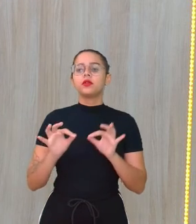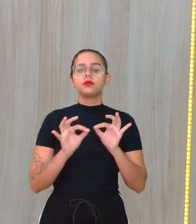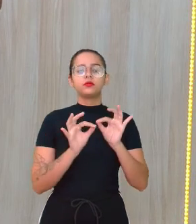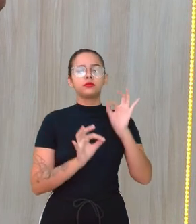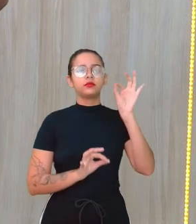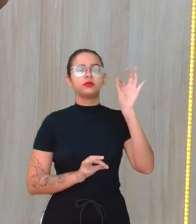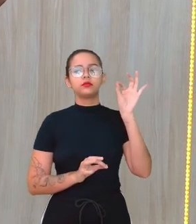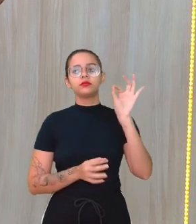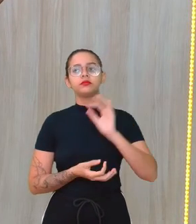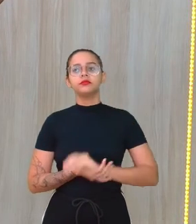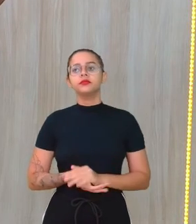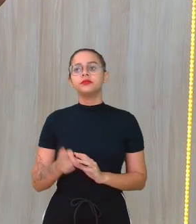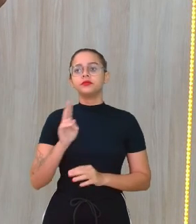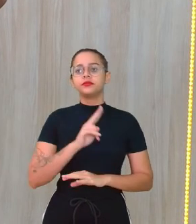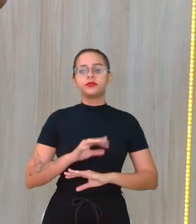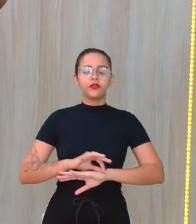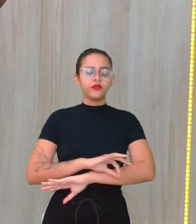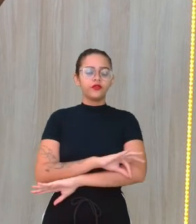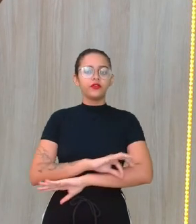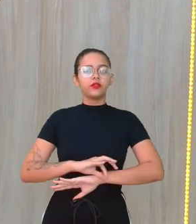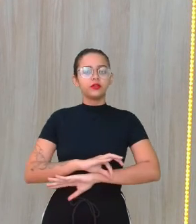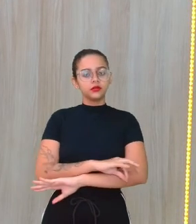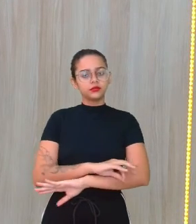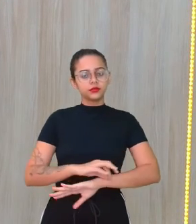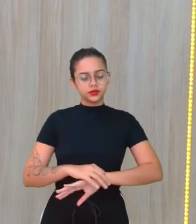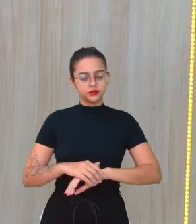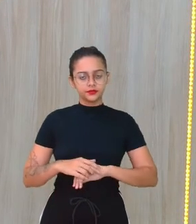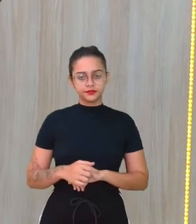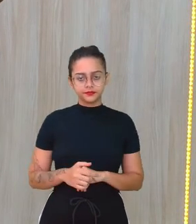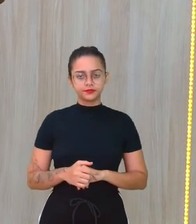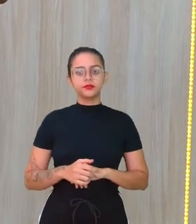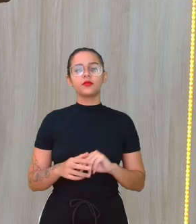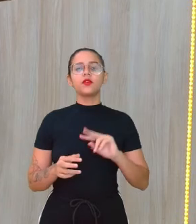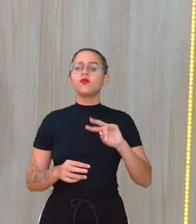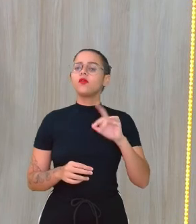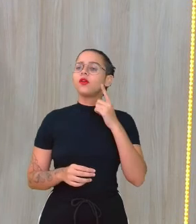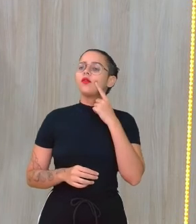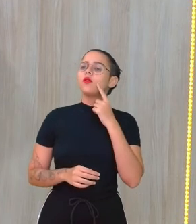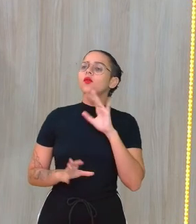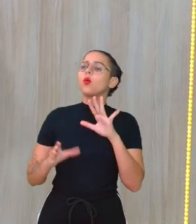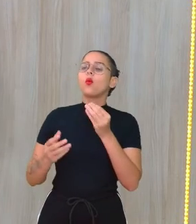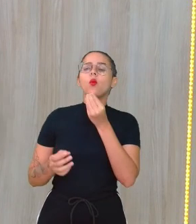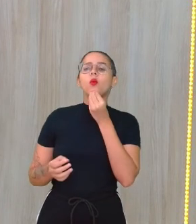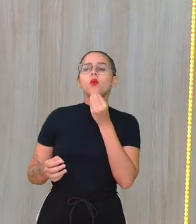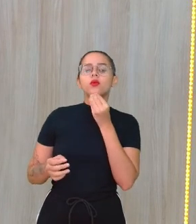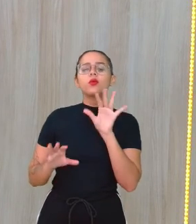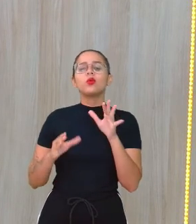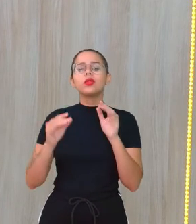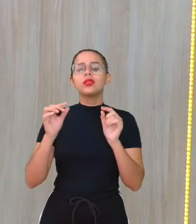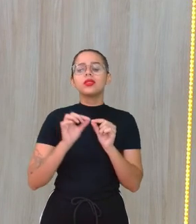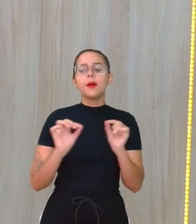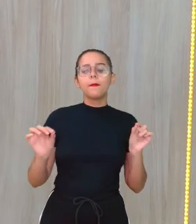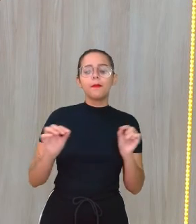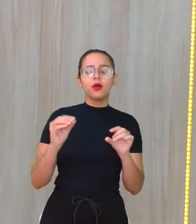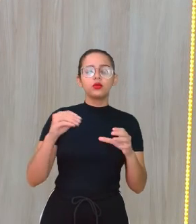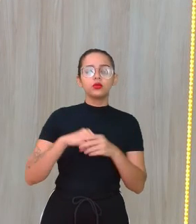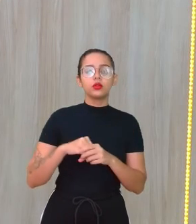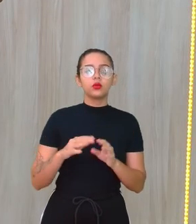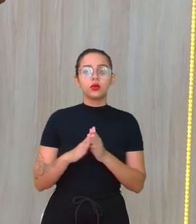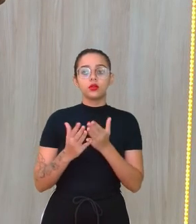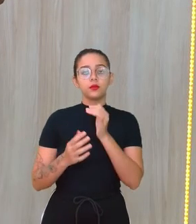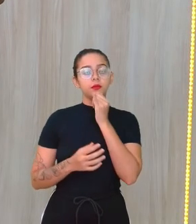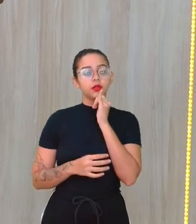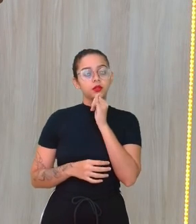de fato, utilizando a fita métrica, utilizando uma régua, e vai ver qual deveria ser o tamanho no caderno. Por